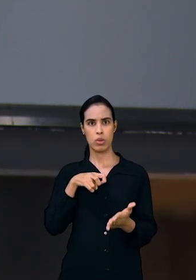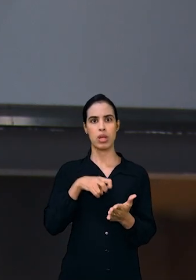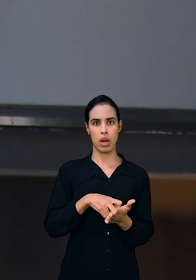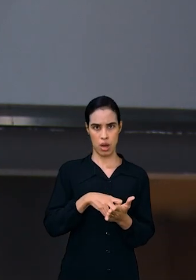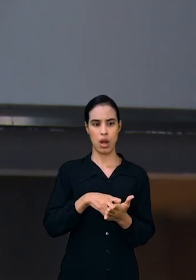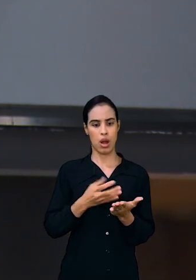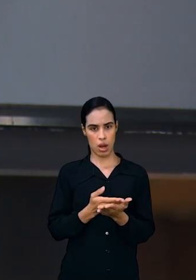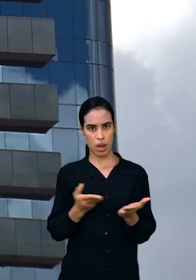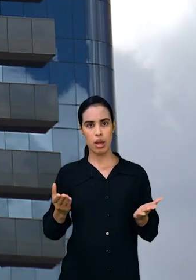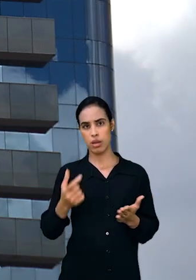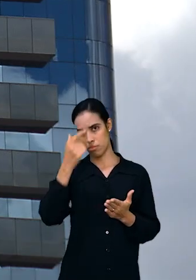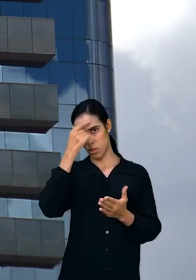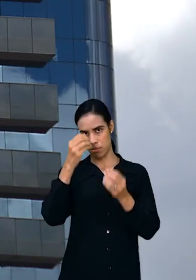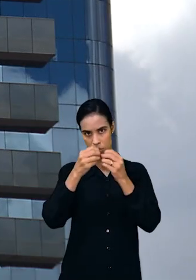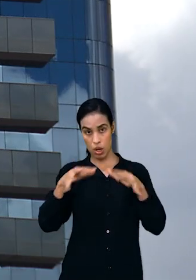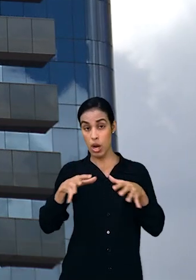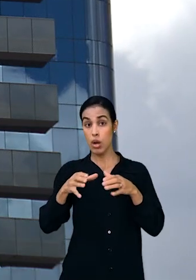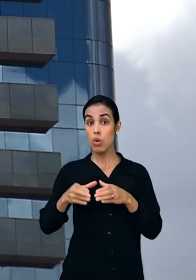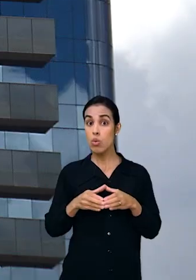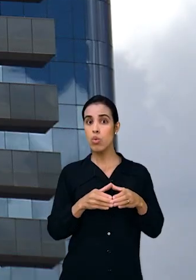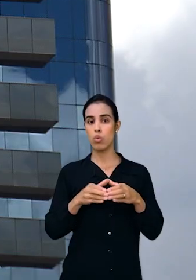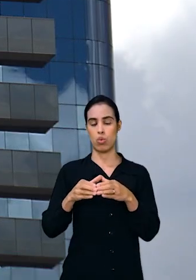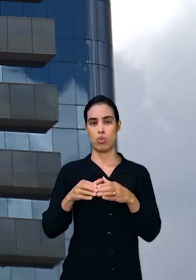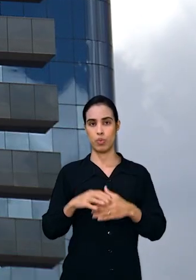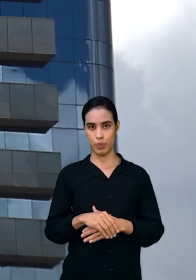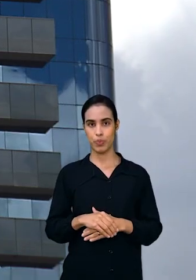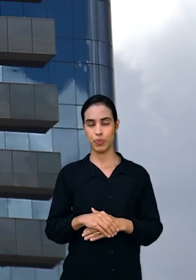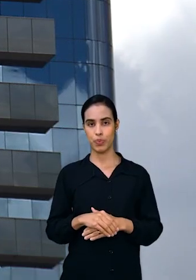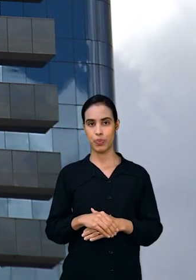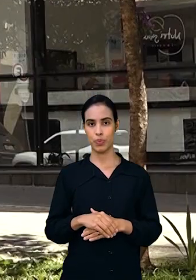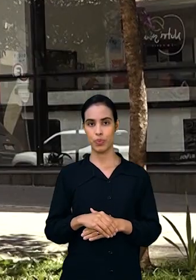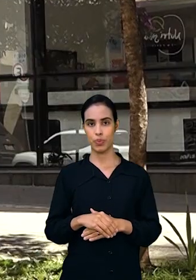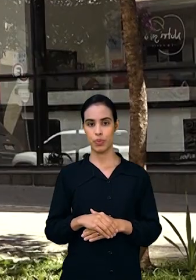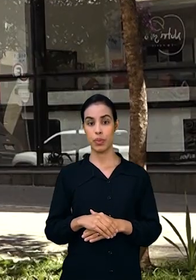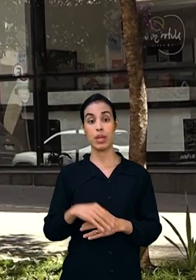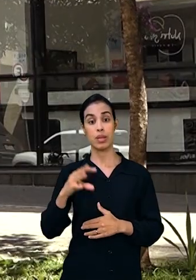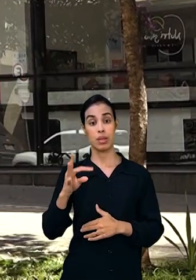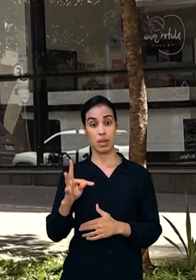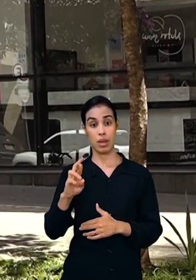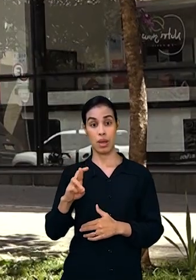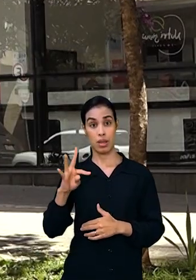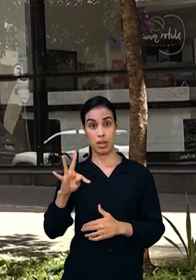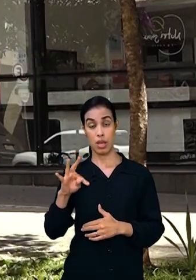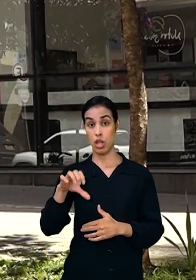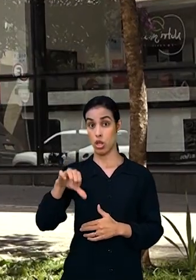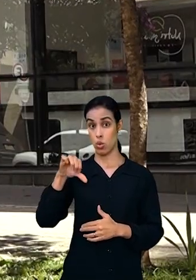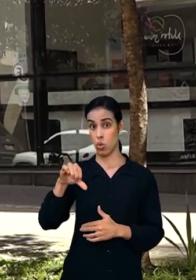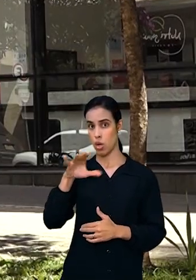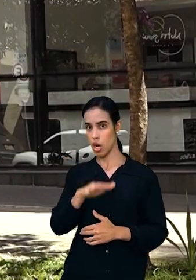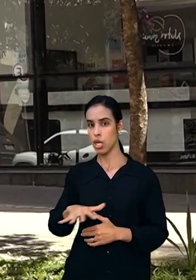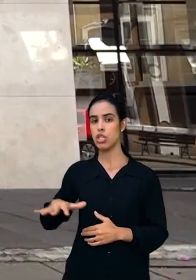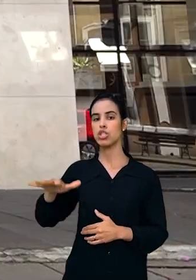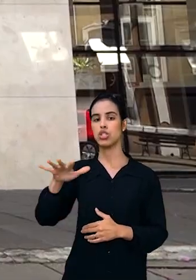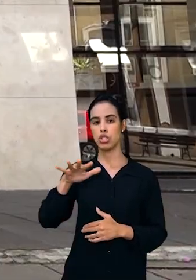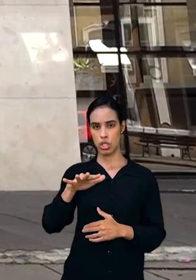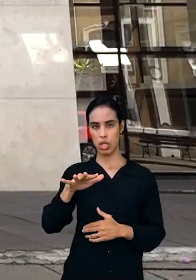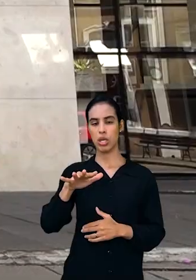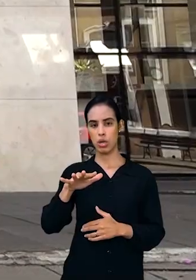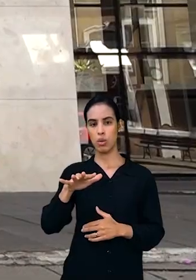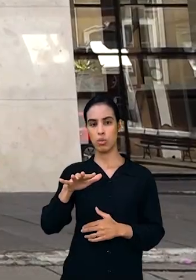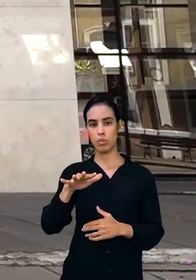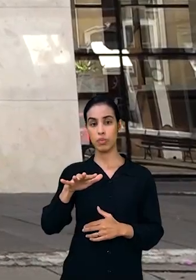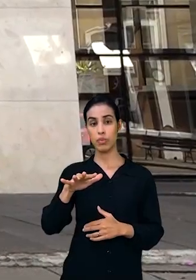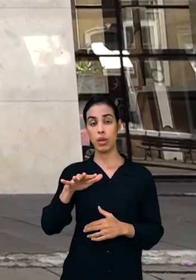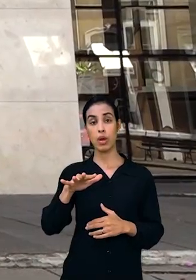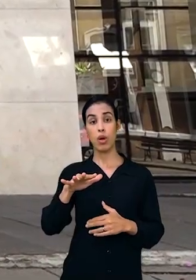pediu a condenação dos envolvidos por danos morais coletivos. O Tribunal Regional do Trabalho da 9ª Região reformou